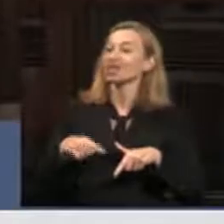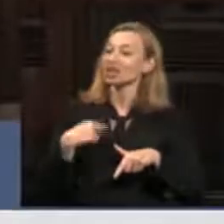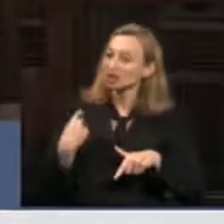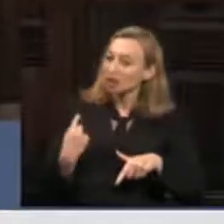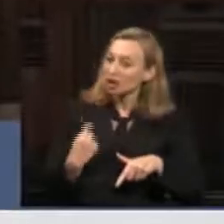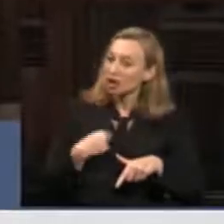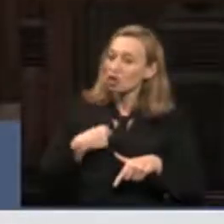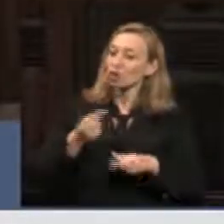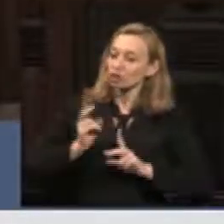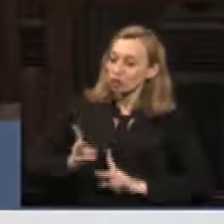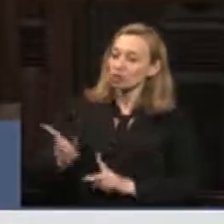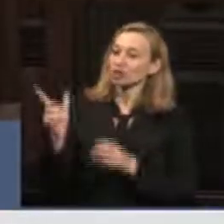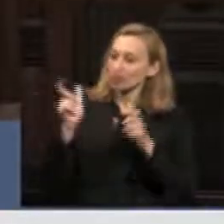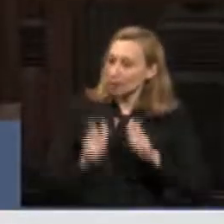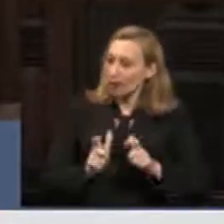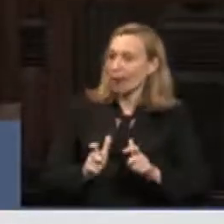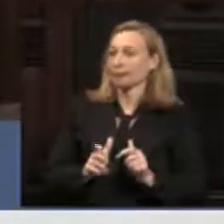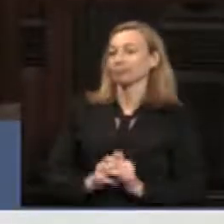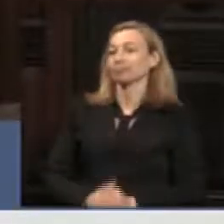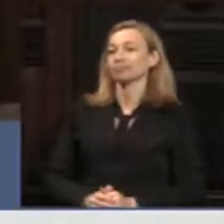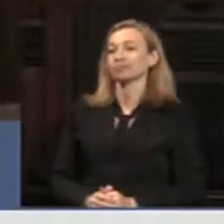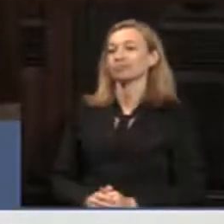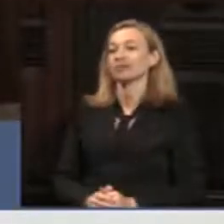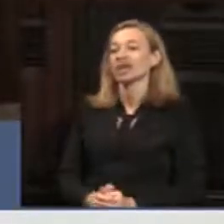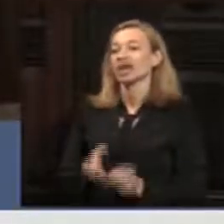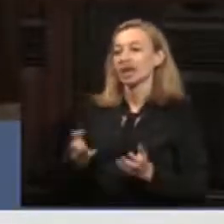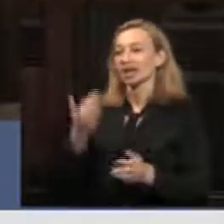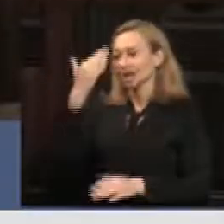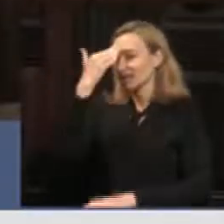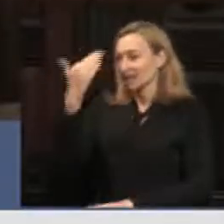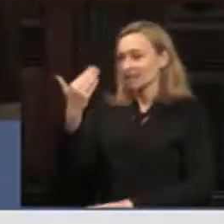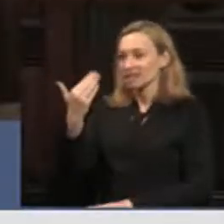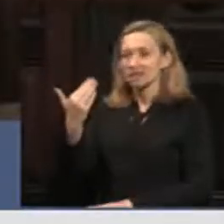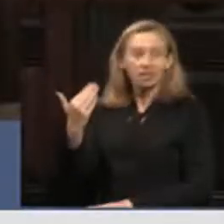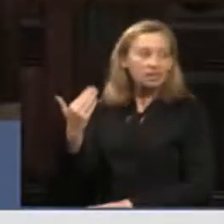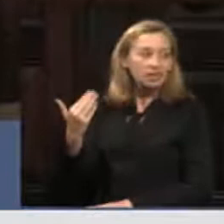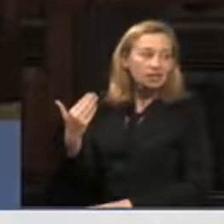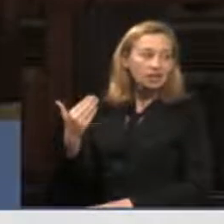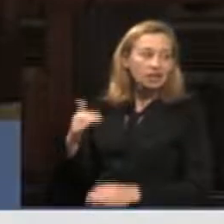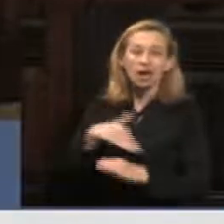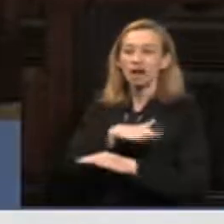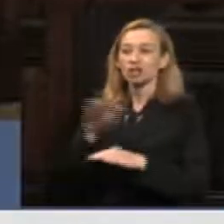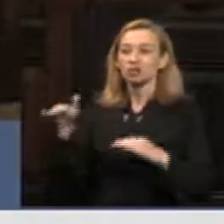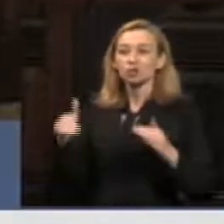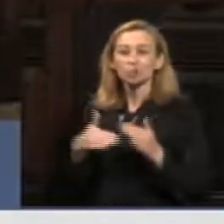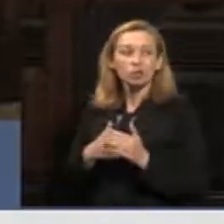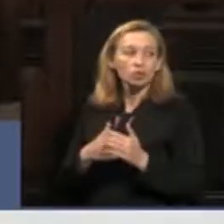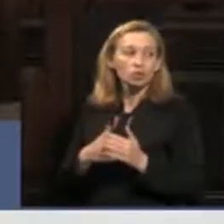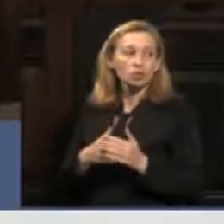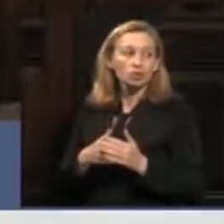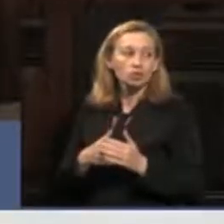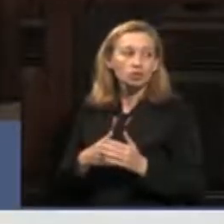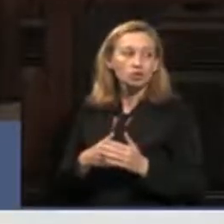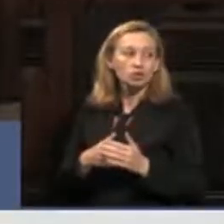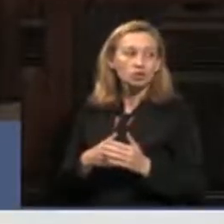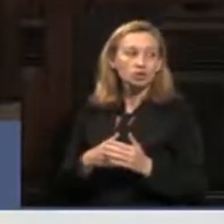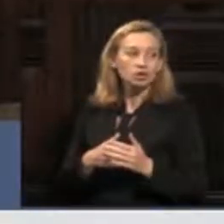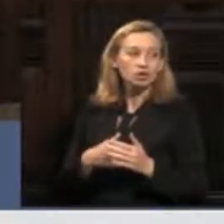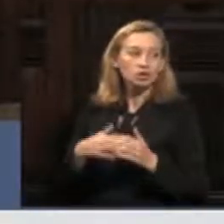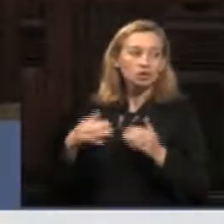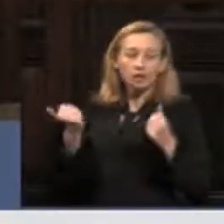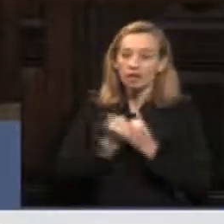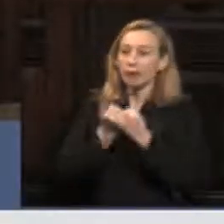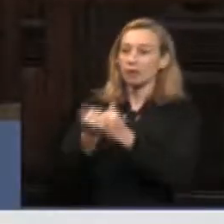nosso trabalho. Gostaria de agradecer a todos e todas que contribuíram com a nossa